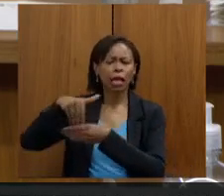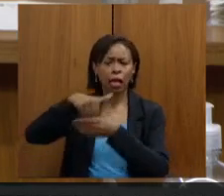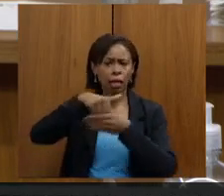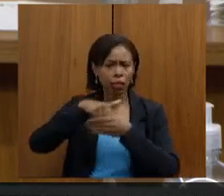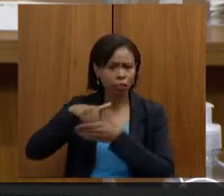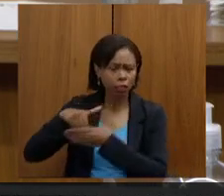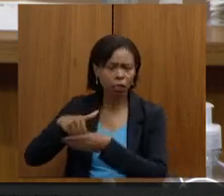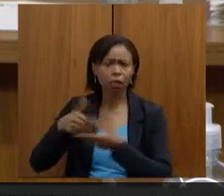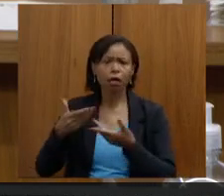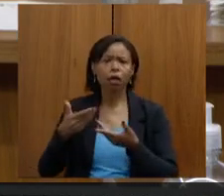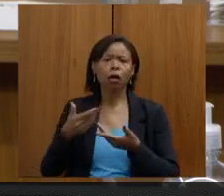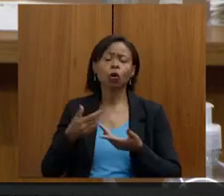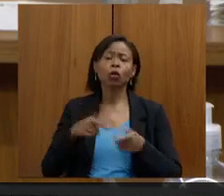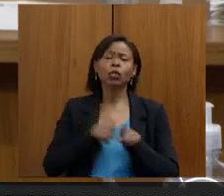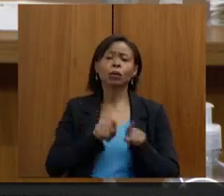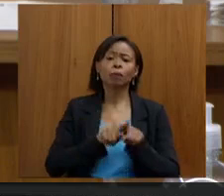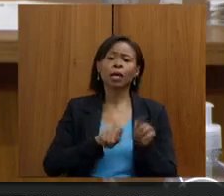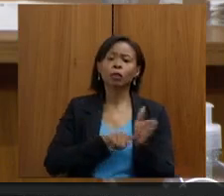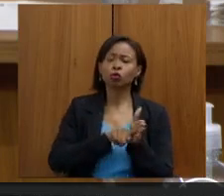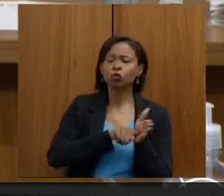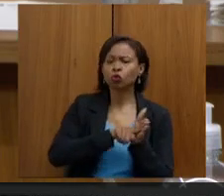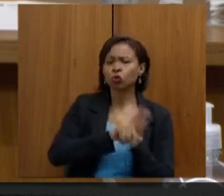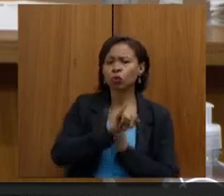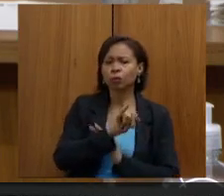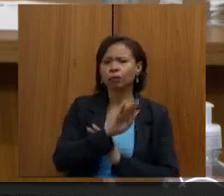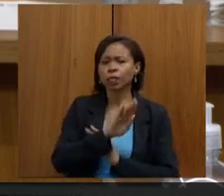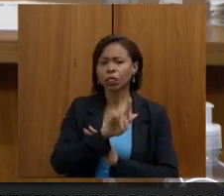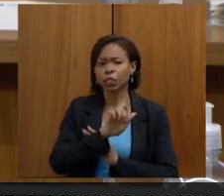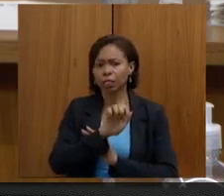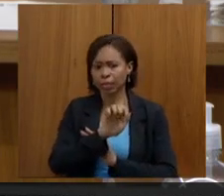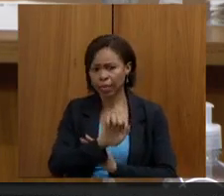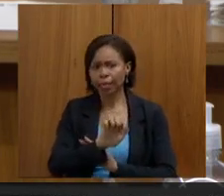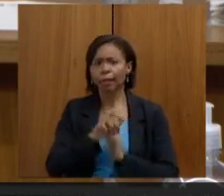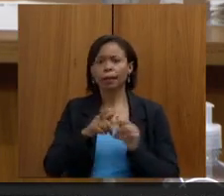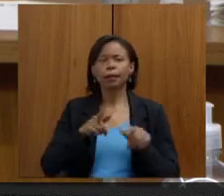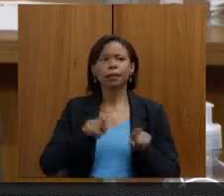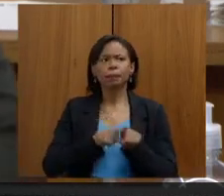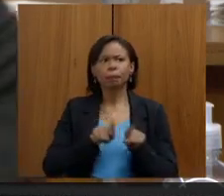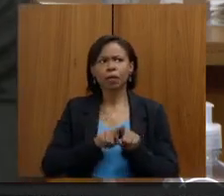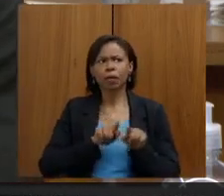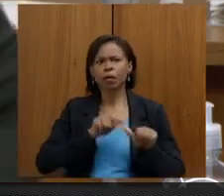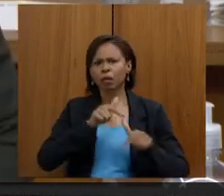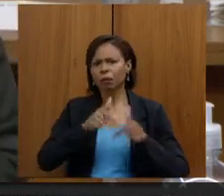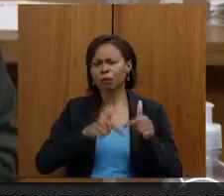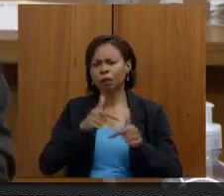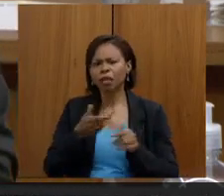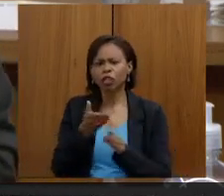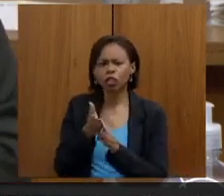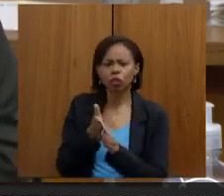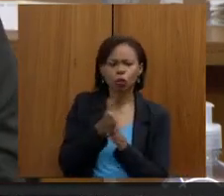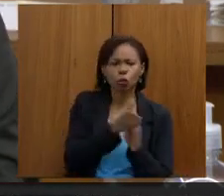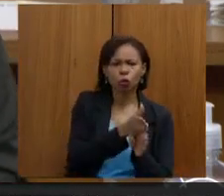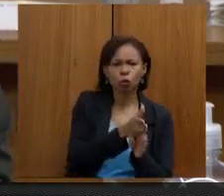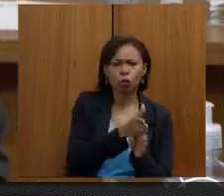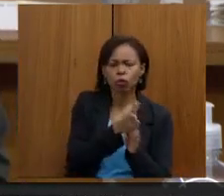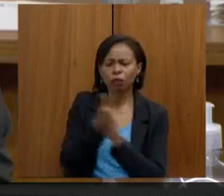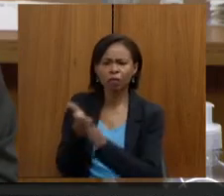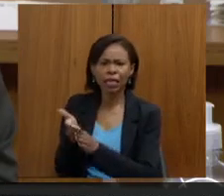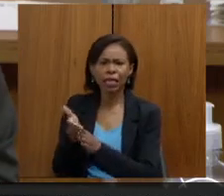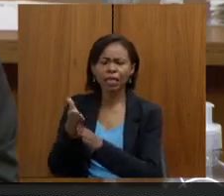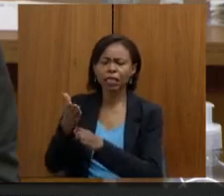atuação no Censo junto ao IBGE também no que se refere à fronteiras e divisas Integradas